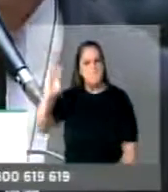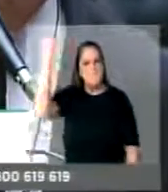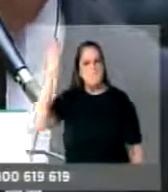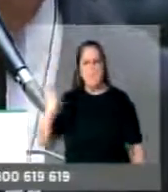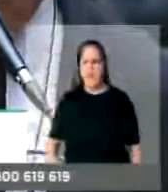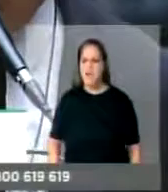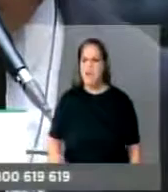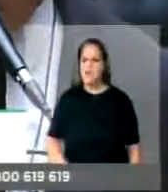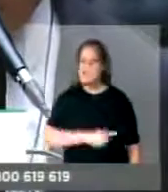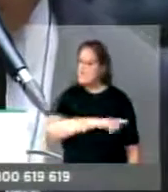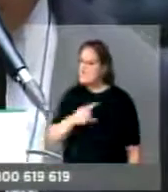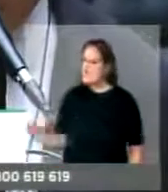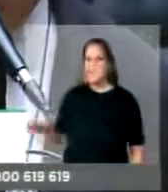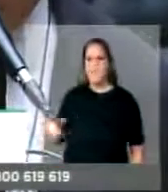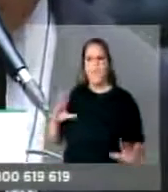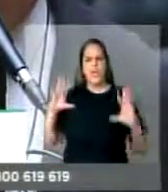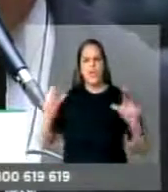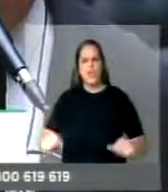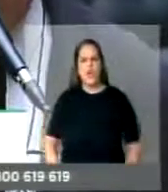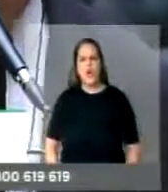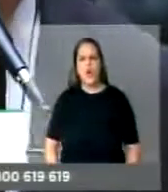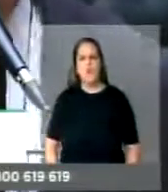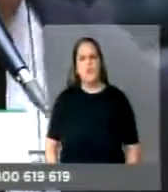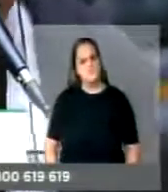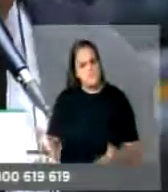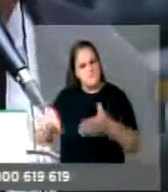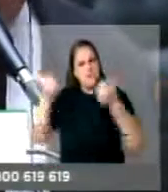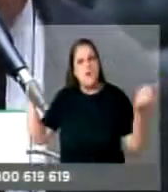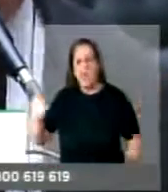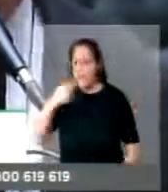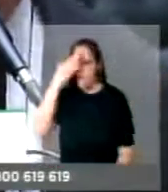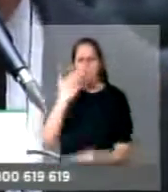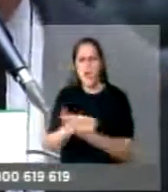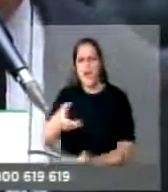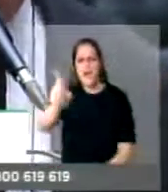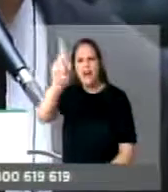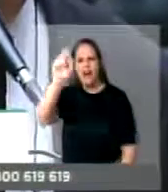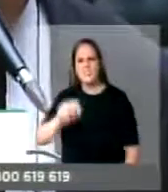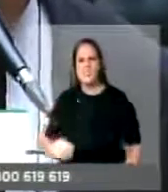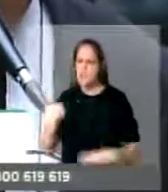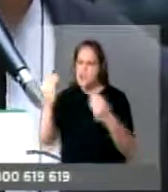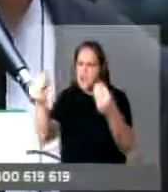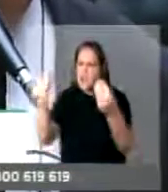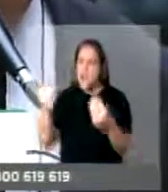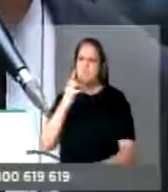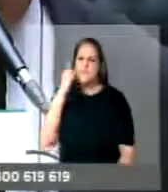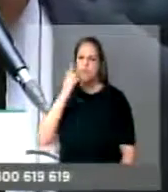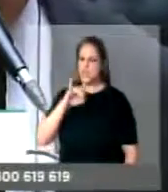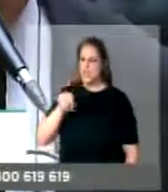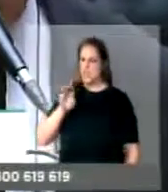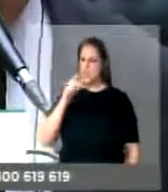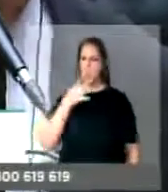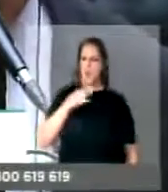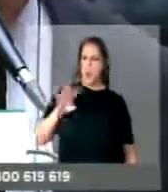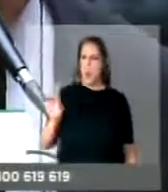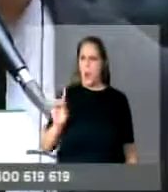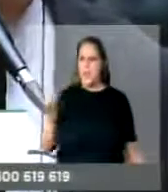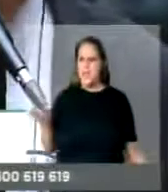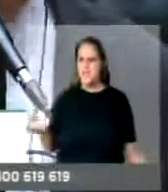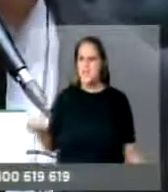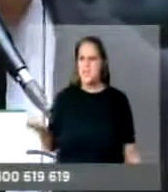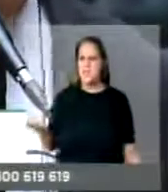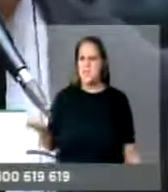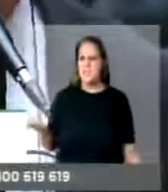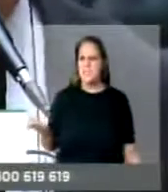peço a todos que vierem aqui se manifestar. Eu não acredito que o deputado Jutaí não tenha conhecimento desse respeito, até